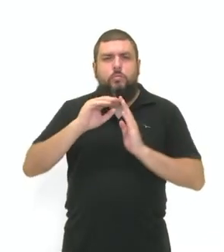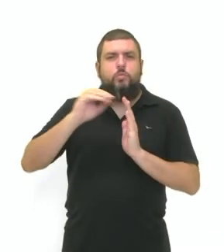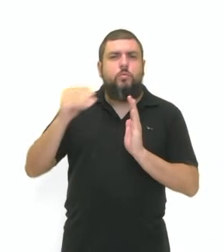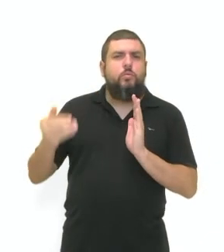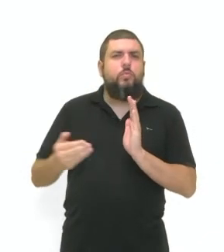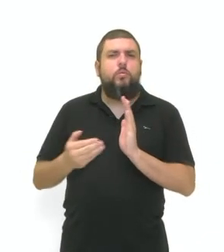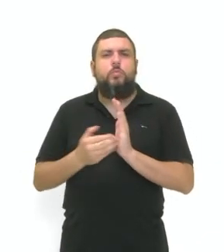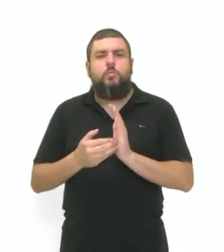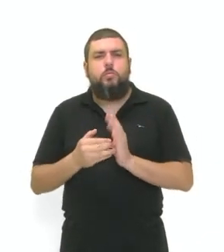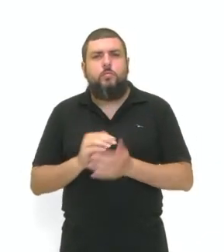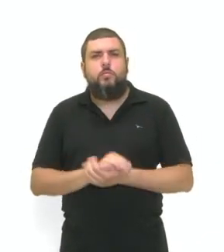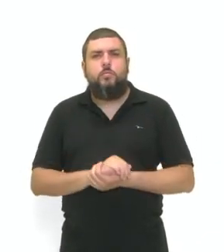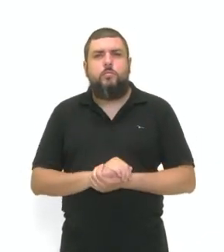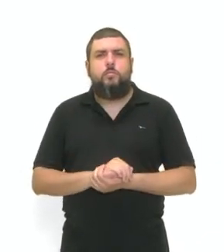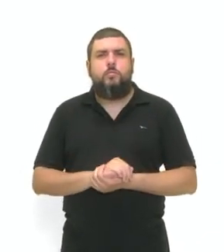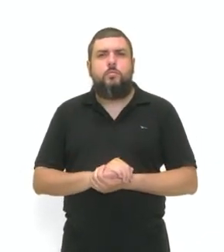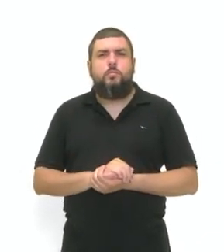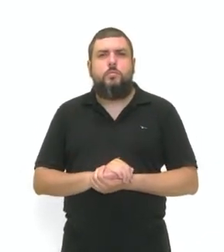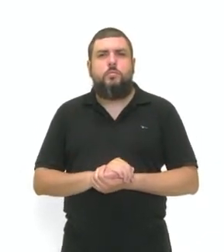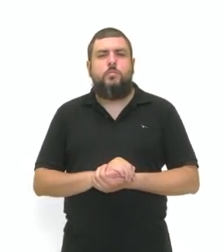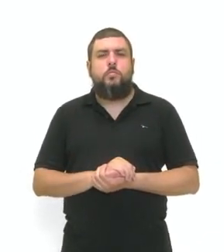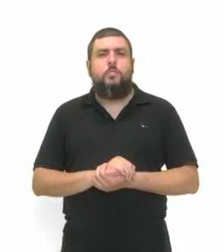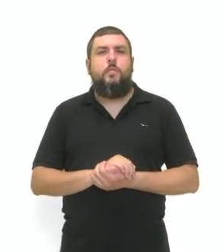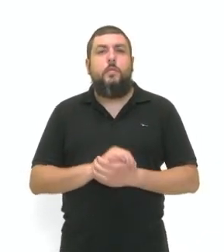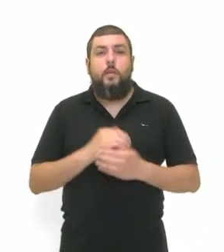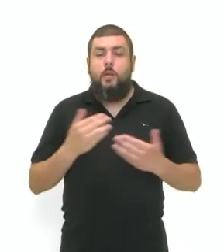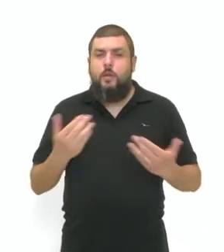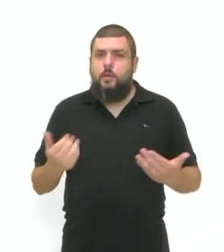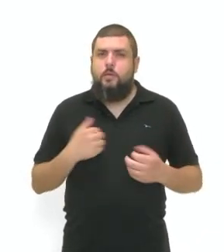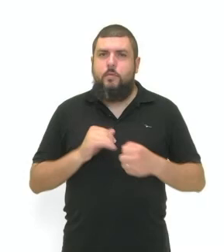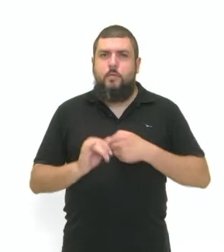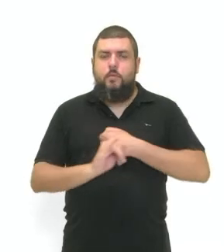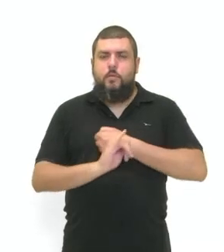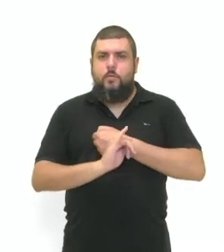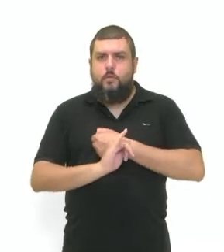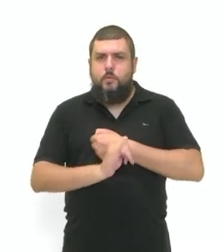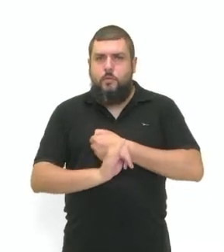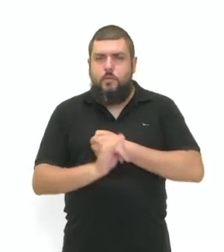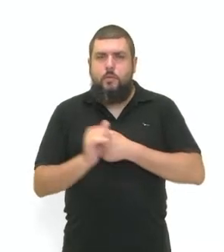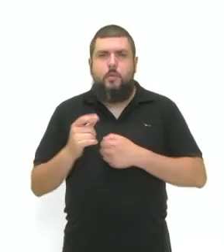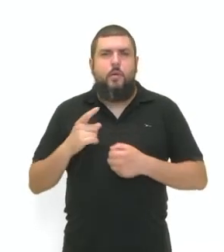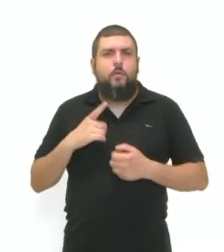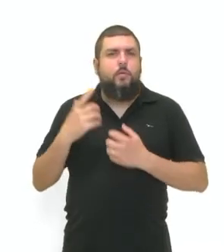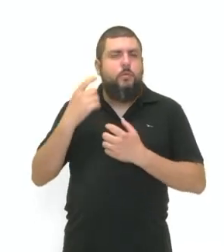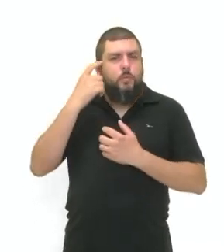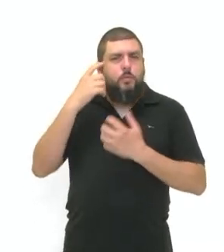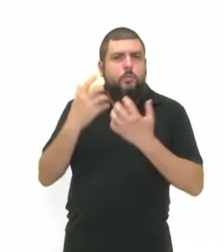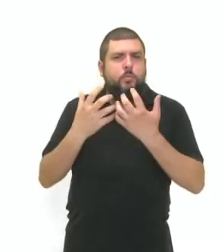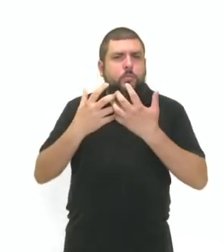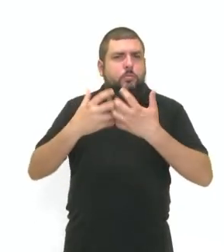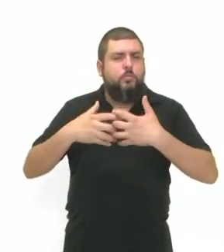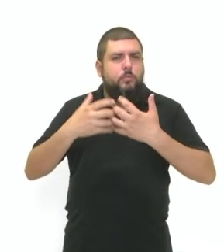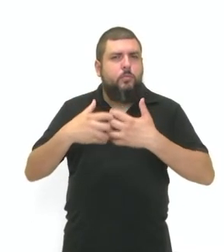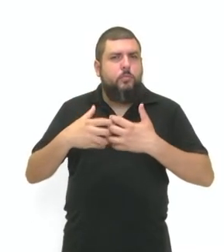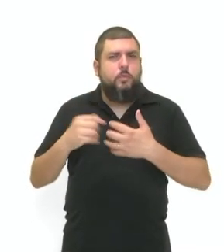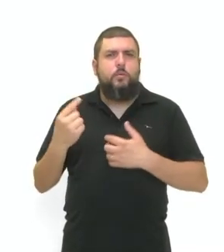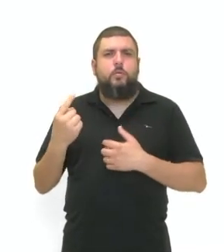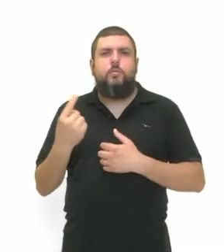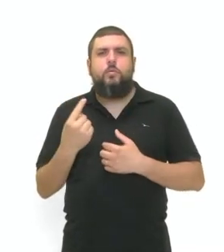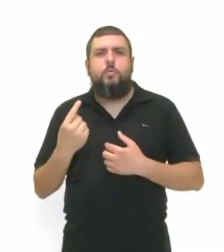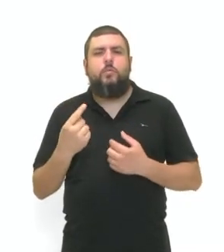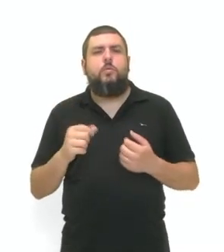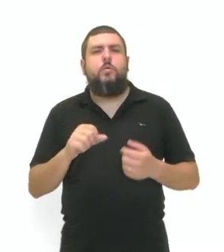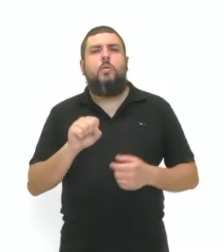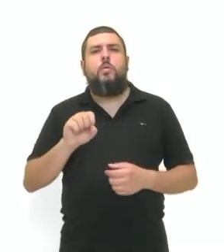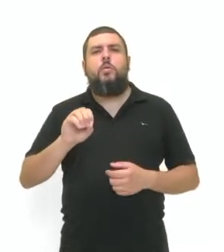cronistas refletem dessa maneira o tema solidão e sozinhez. Na